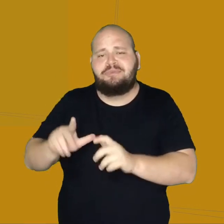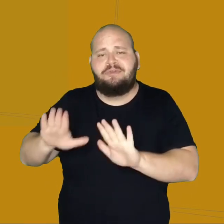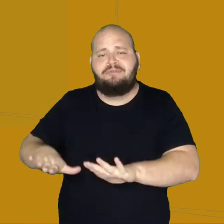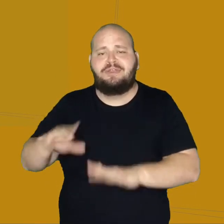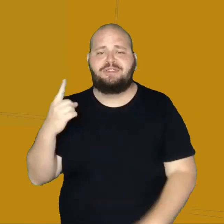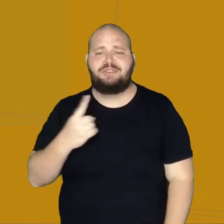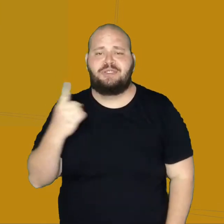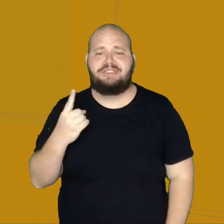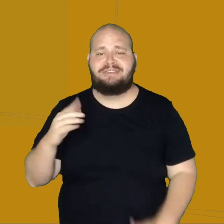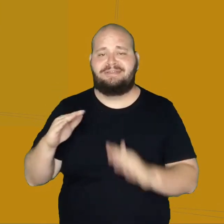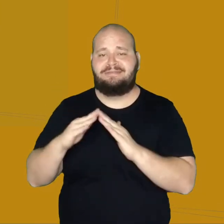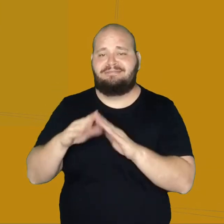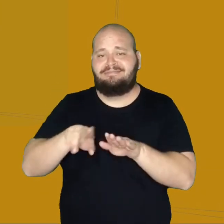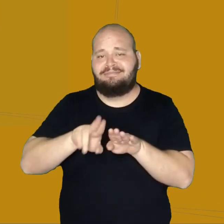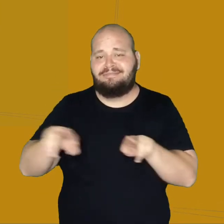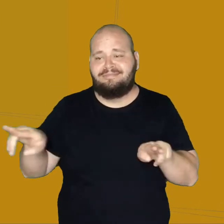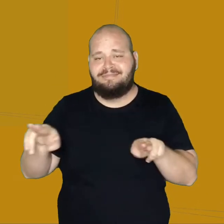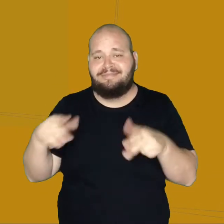e O Espelho.